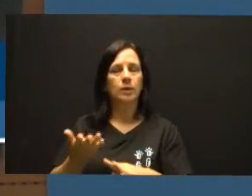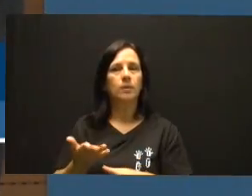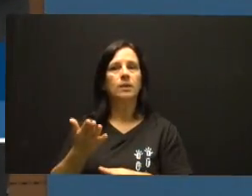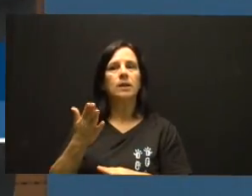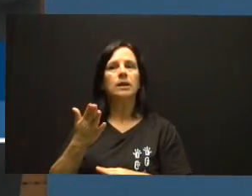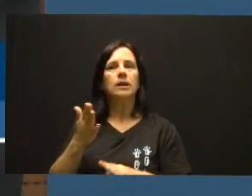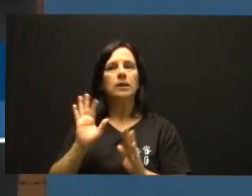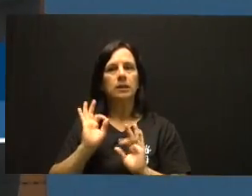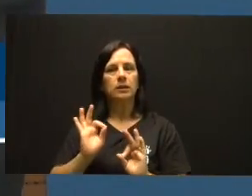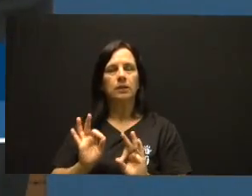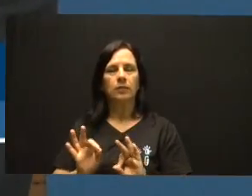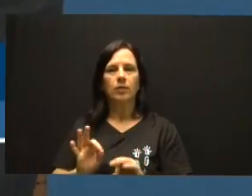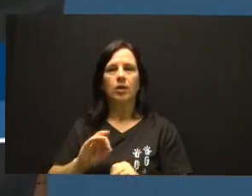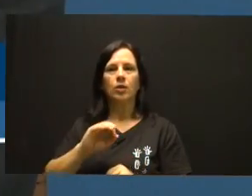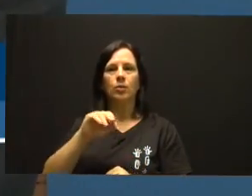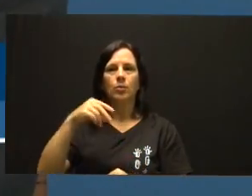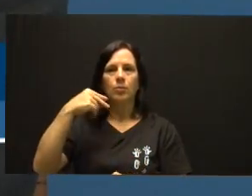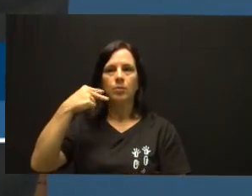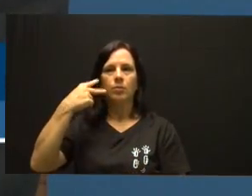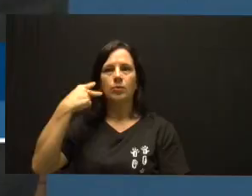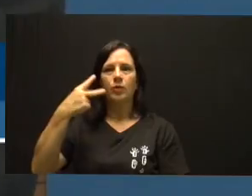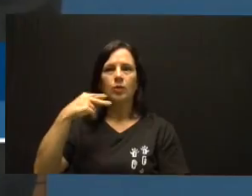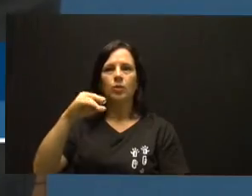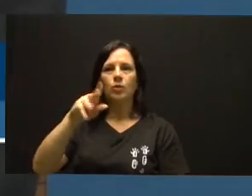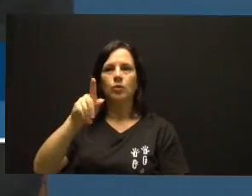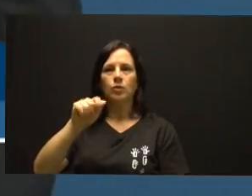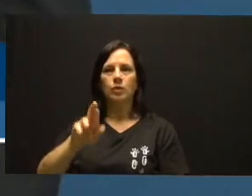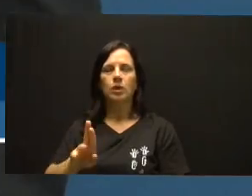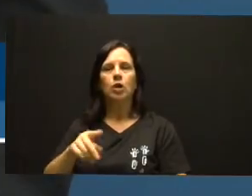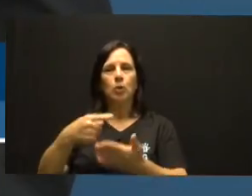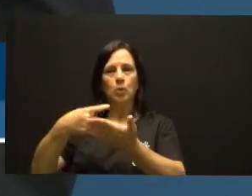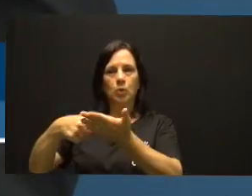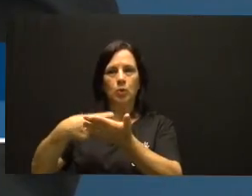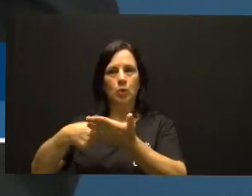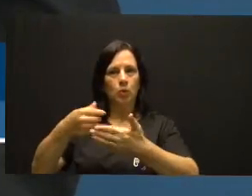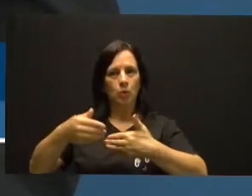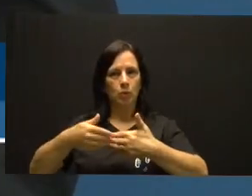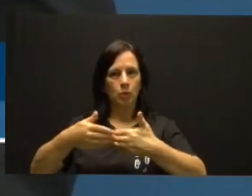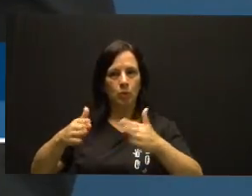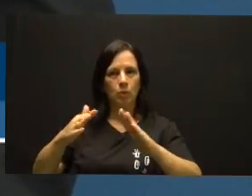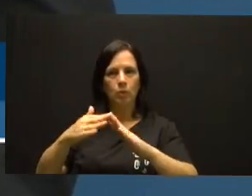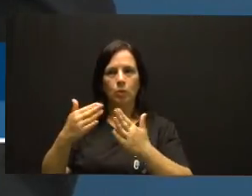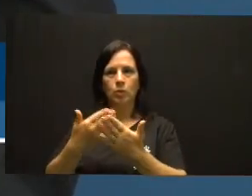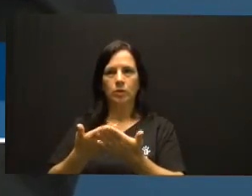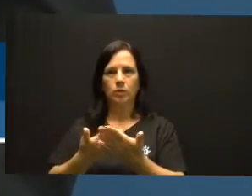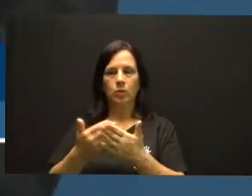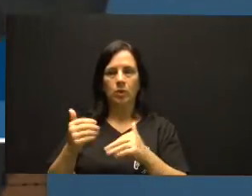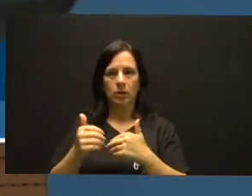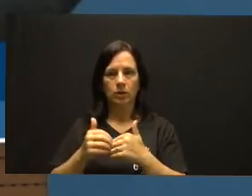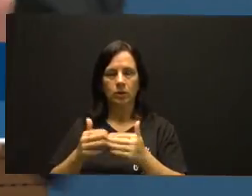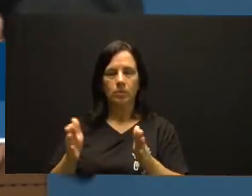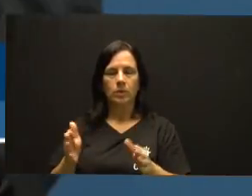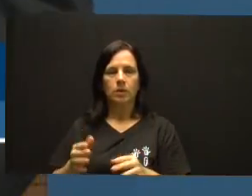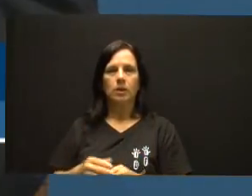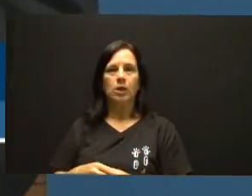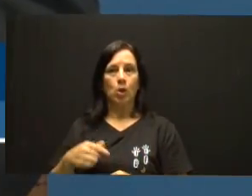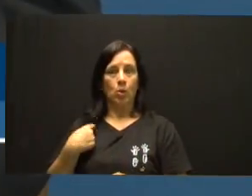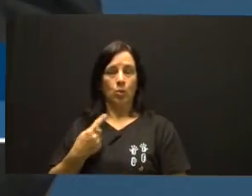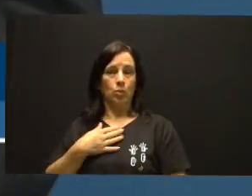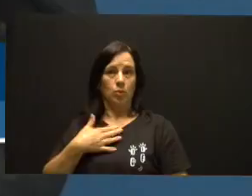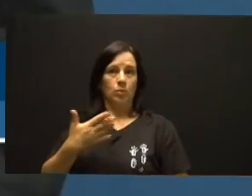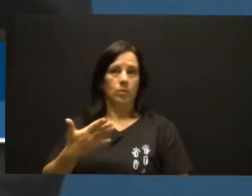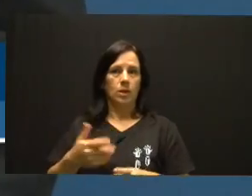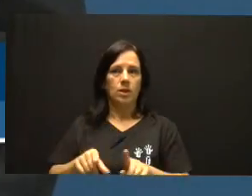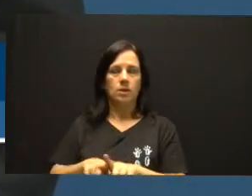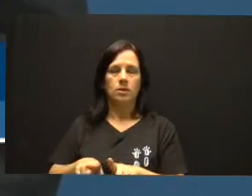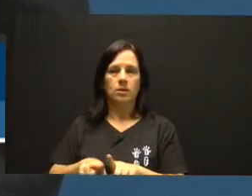Jair participou dessa vistoria junto conosco e do compromisso de reabrir a escola, aquele anexo. E para nossa surpresa, vereador